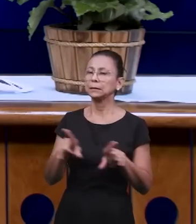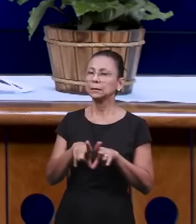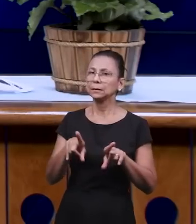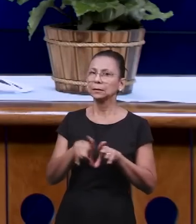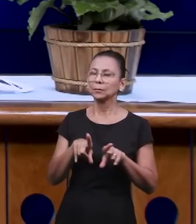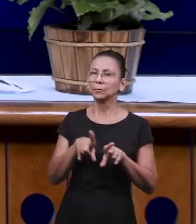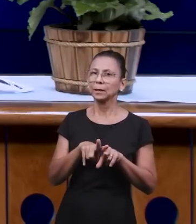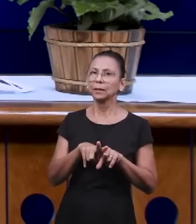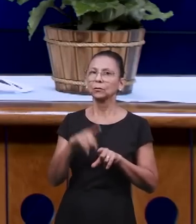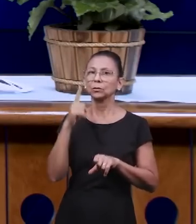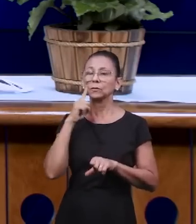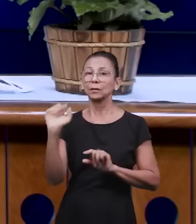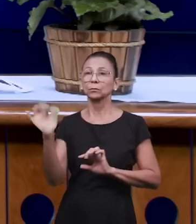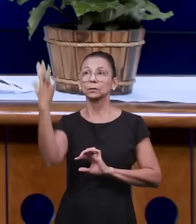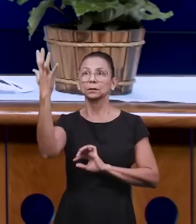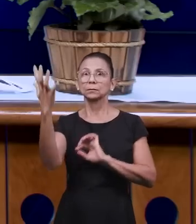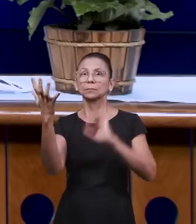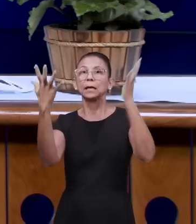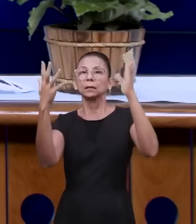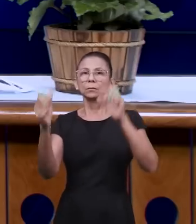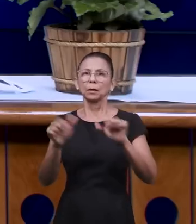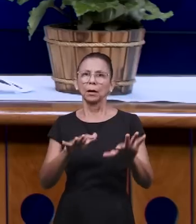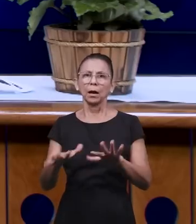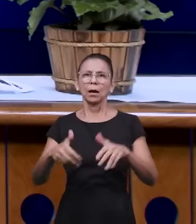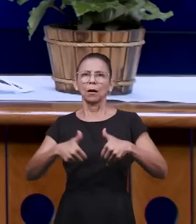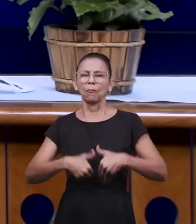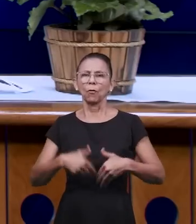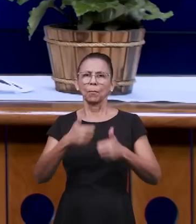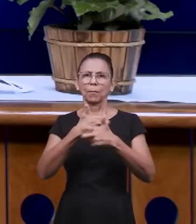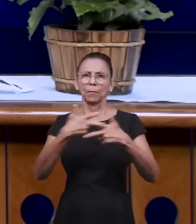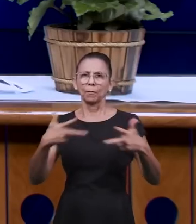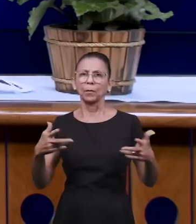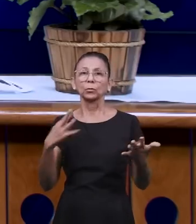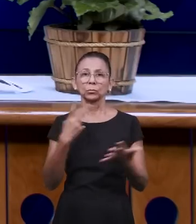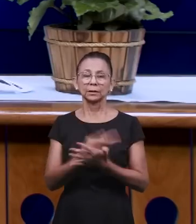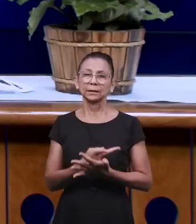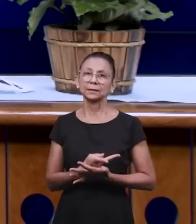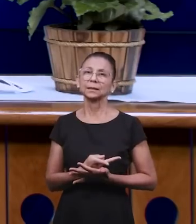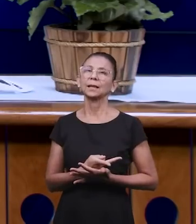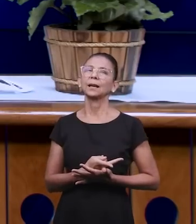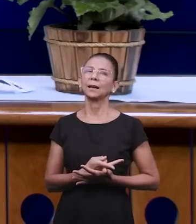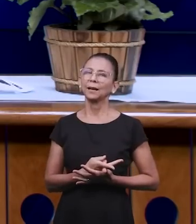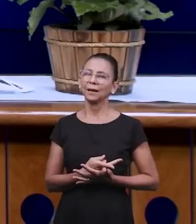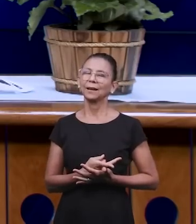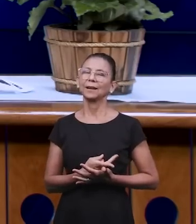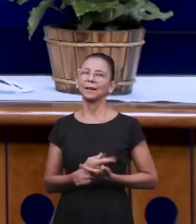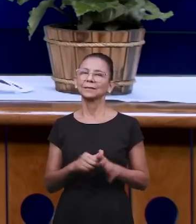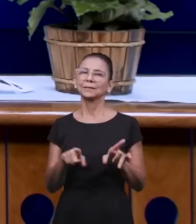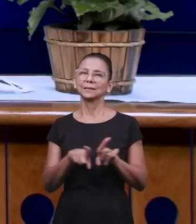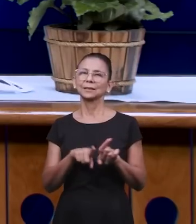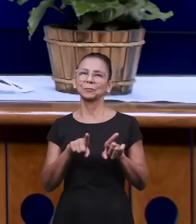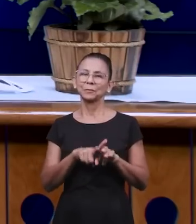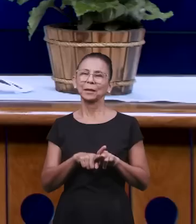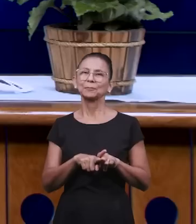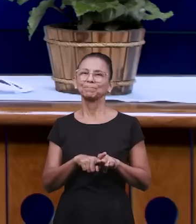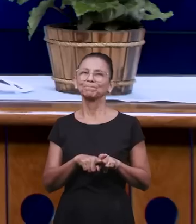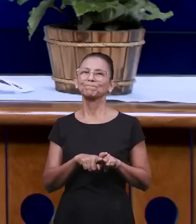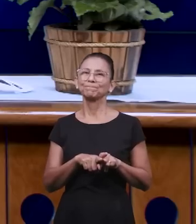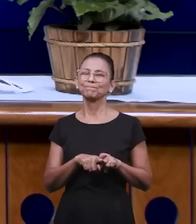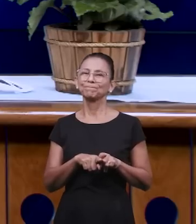Israel: Jerusalém, Jerusalém, que matas os profetas e